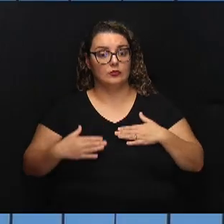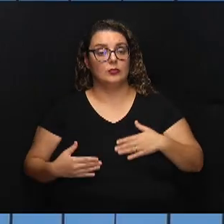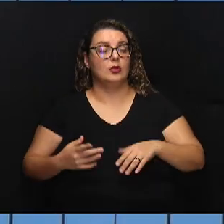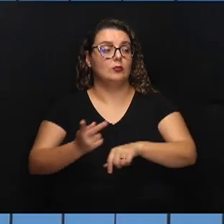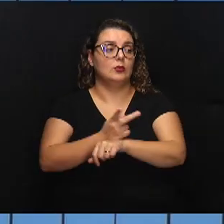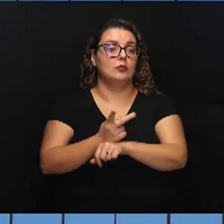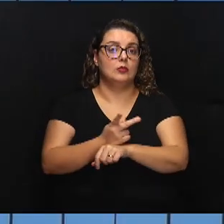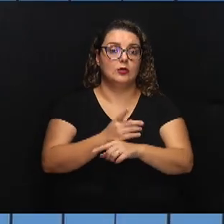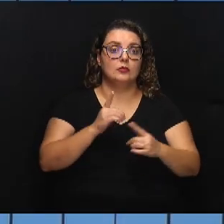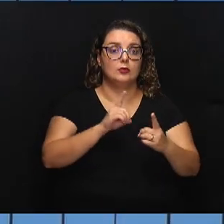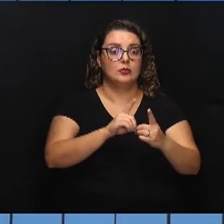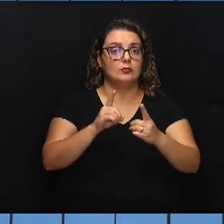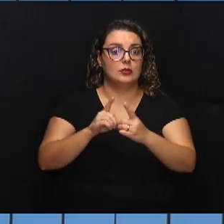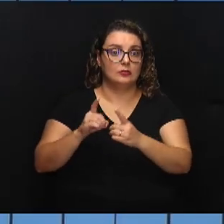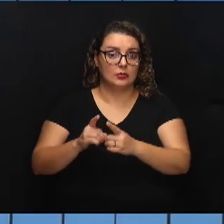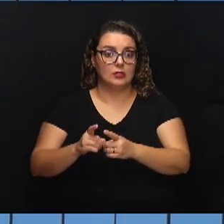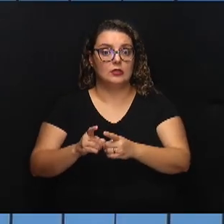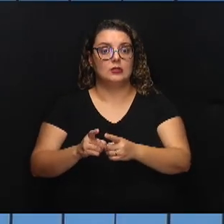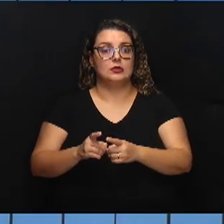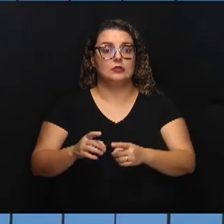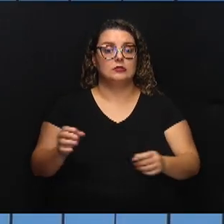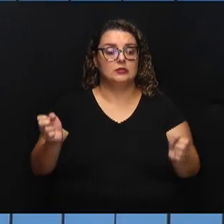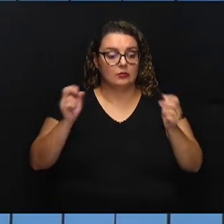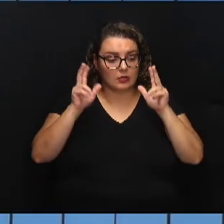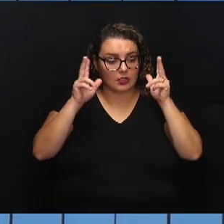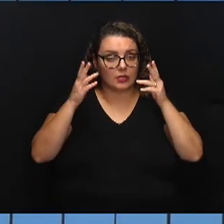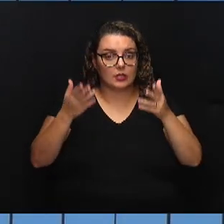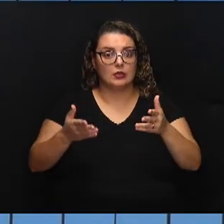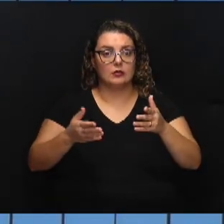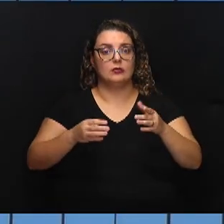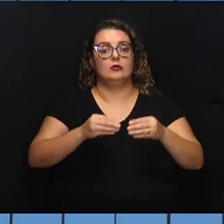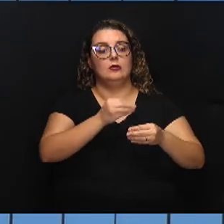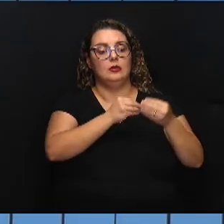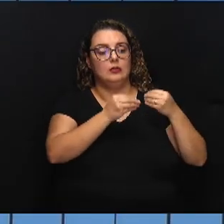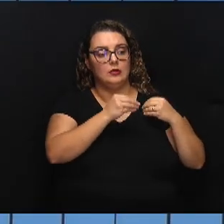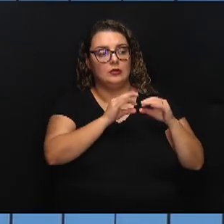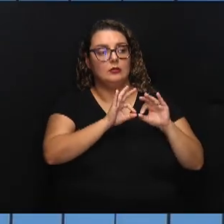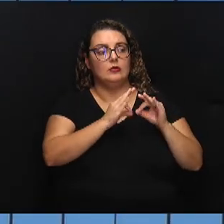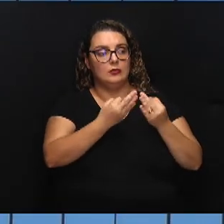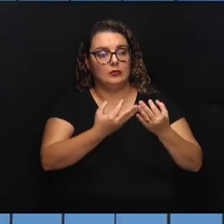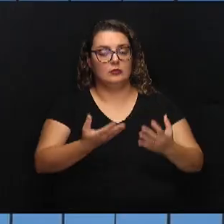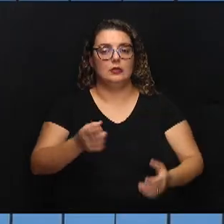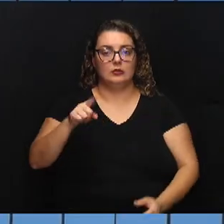sempre atendimento, ficar sempre atenta com essa questão hereditária, familiar, não é mesmo?